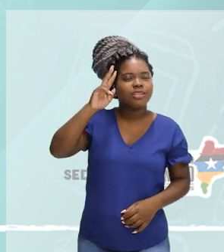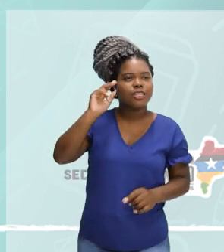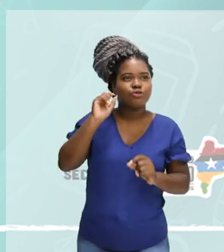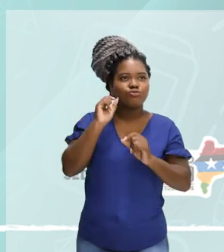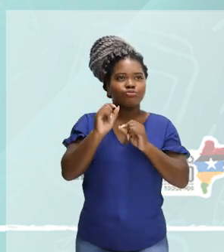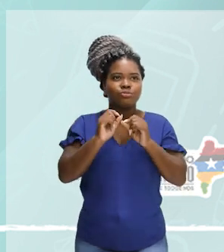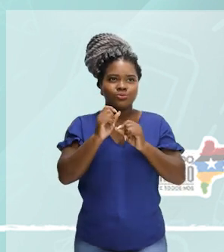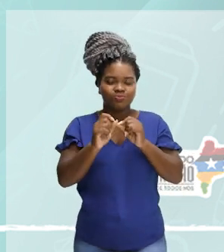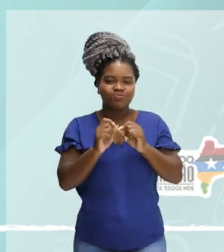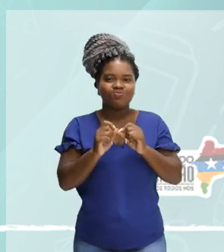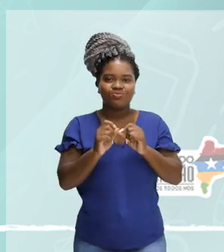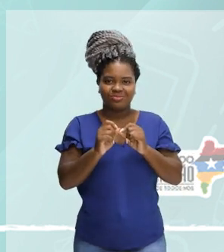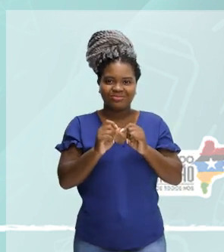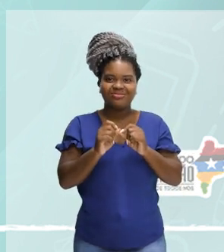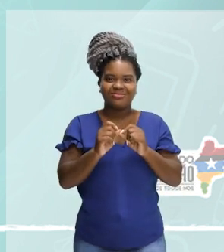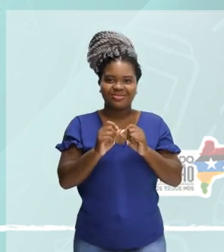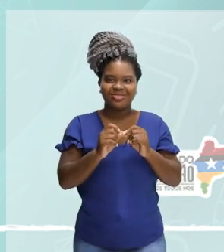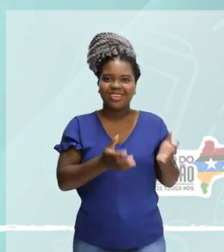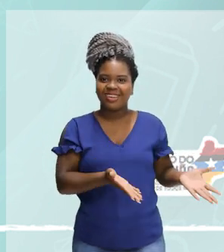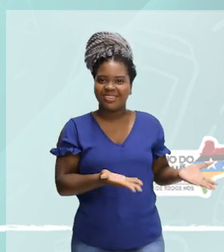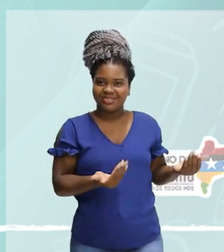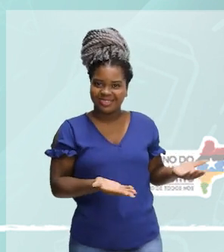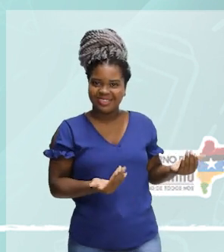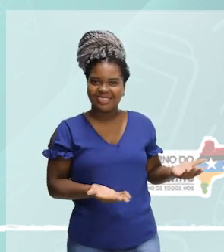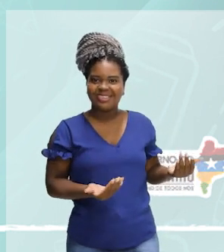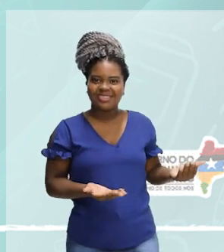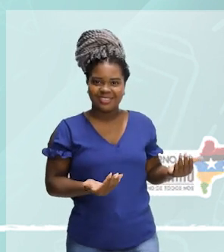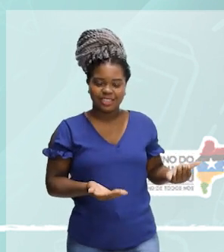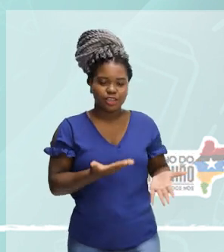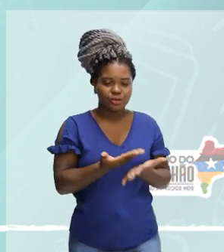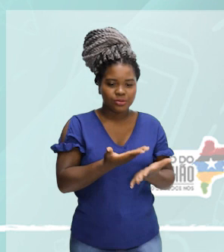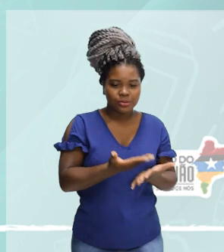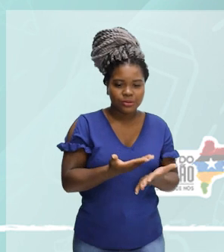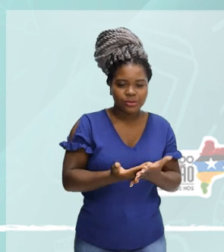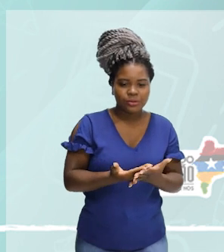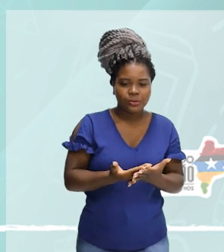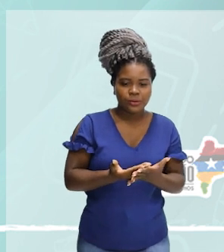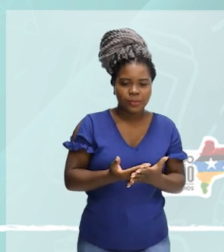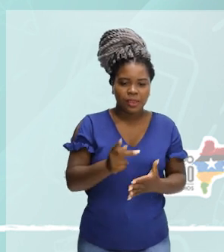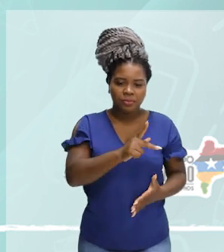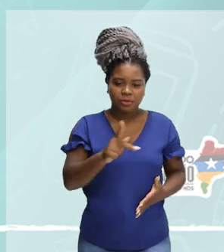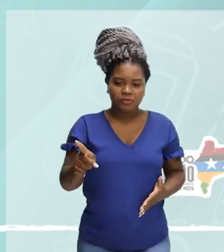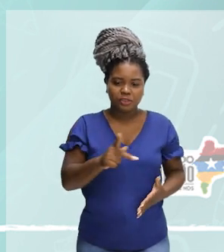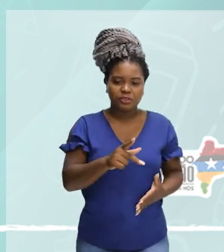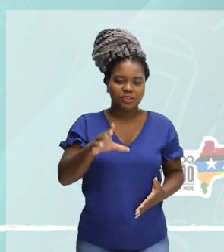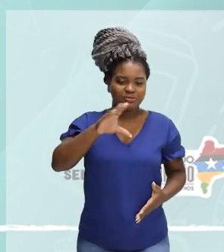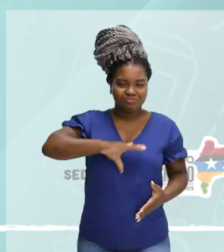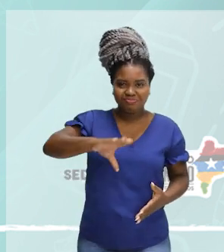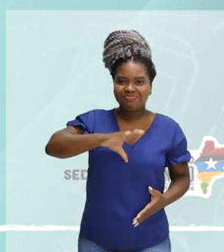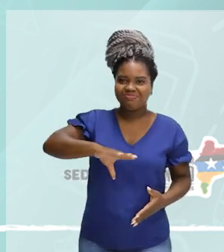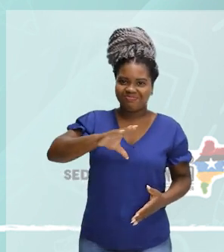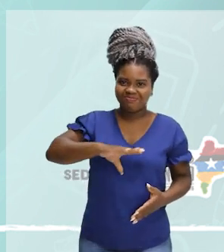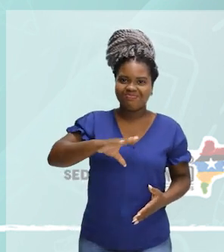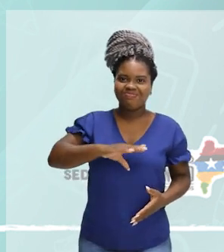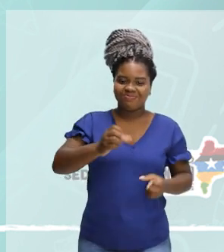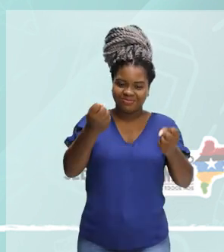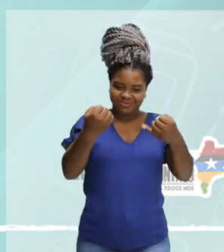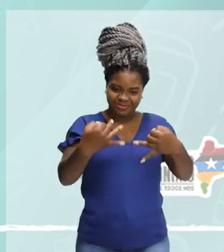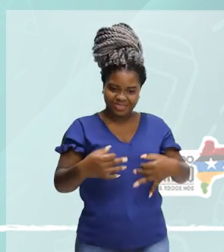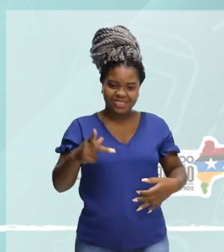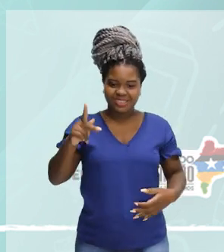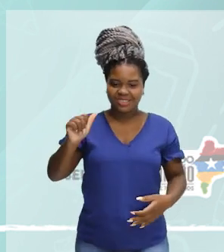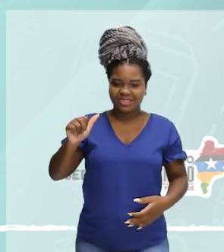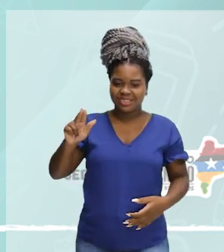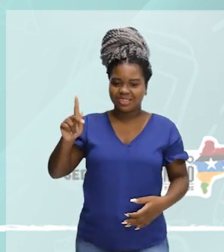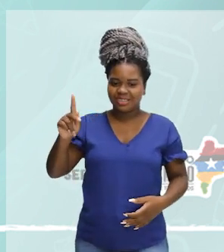de, na minha adolescência, enquanto estudava, ouvir muito uma professora minha de língua portuguesa falando em paupérrimo.